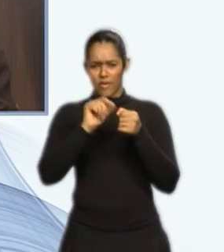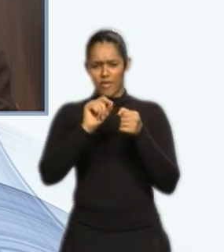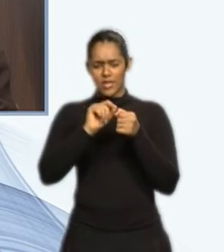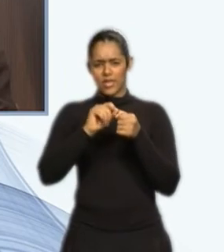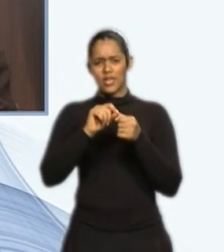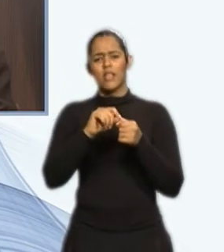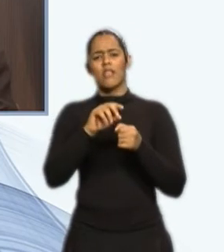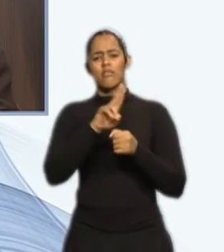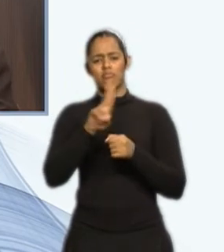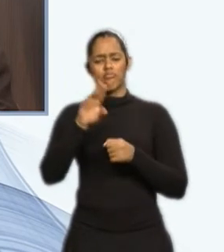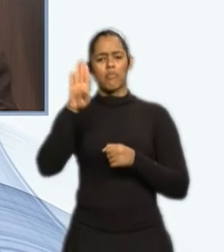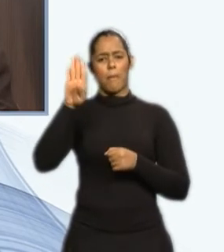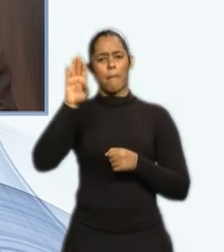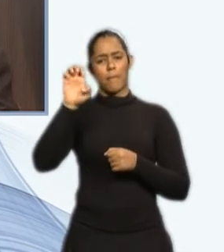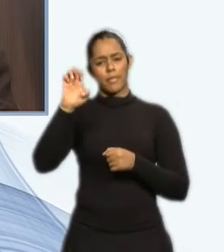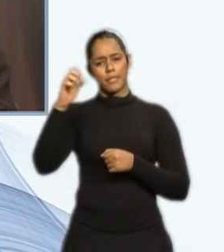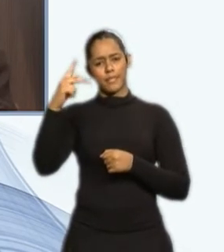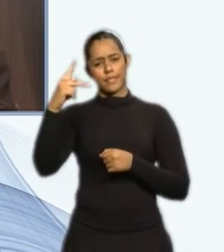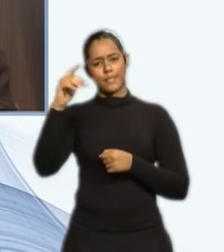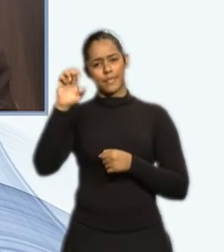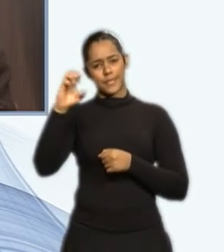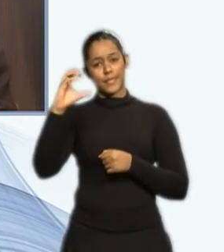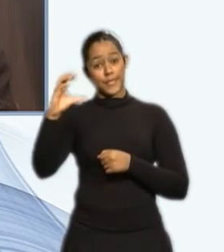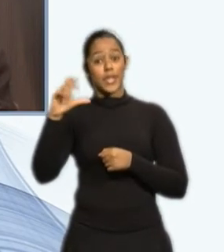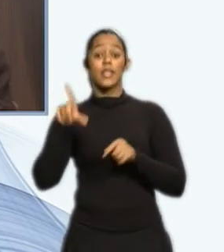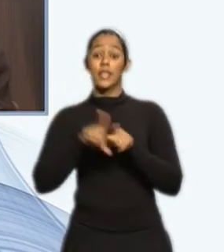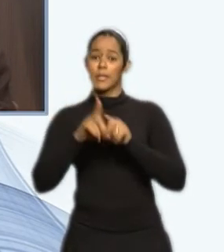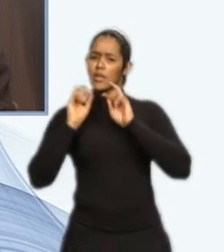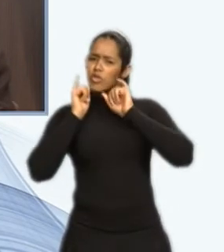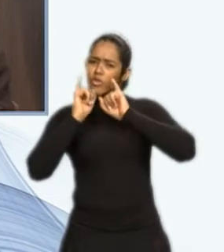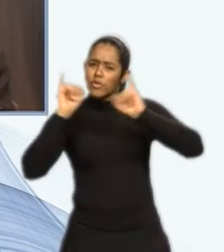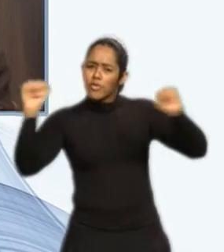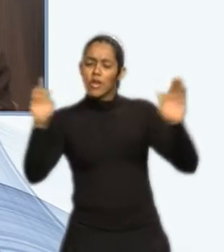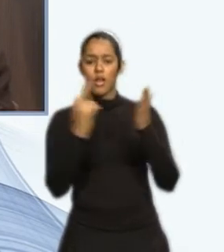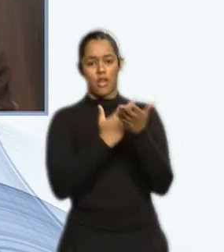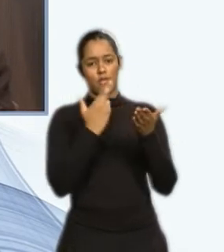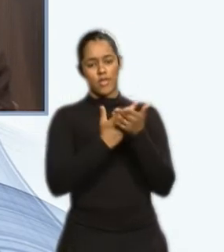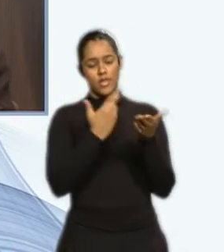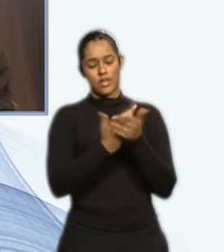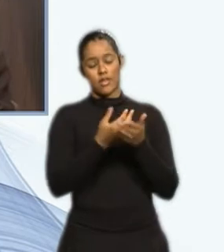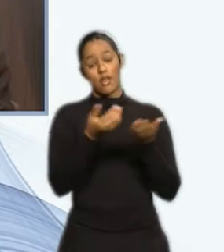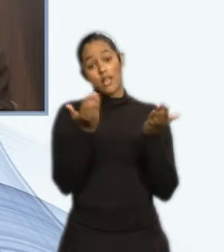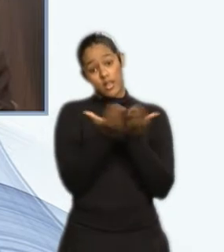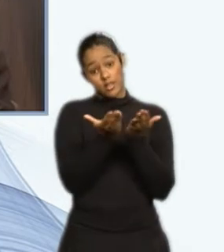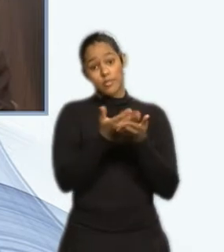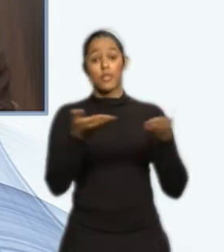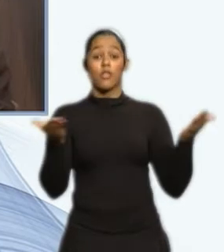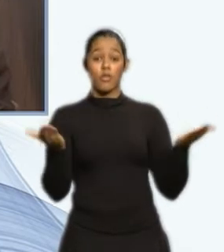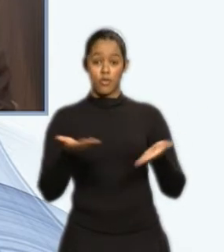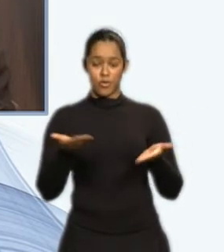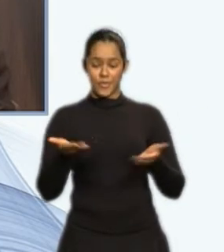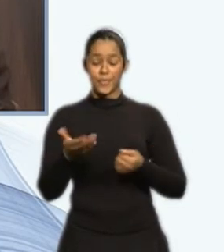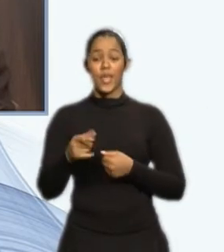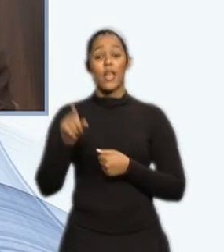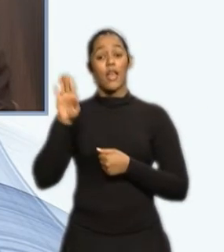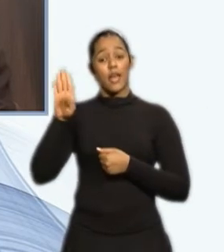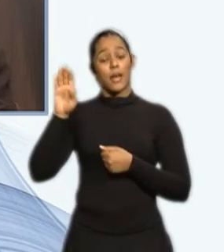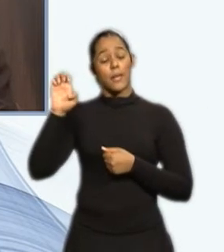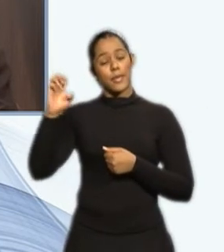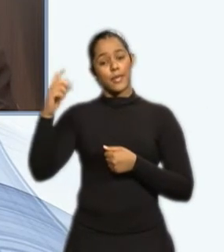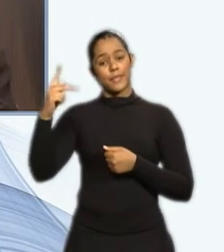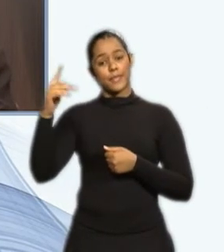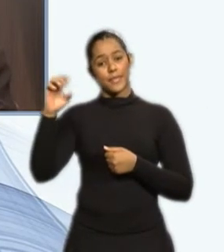de Pesquisa e Estatística Cristã, BPEC, e divulgada pela revista Cristianismo Hoje. O BPEC teve acesso a mais de